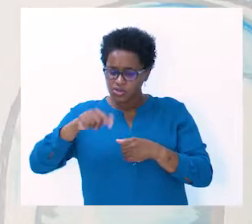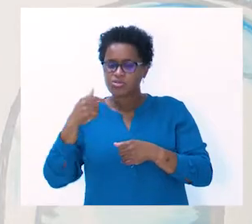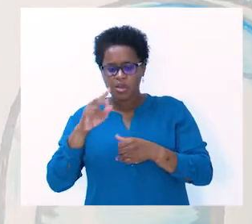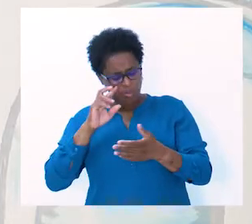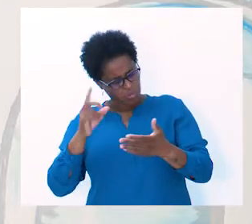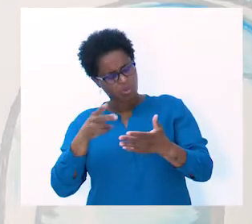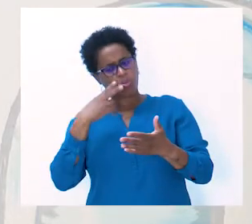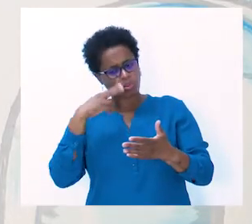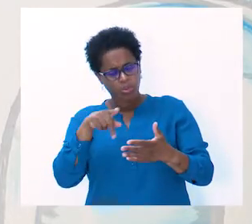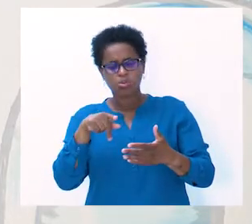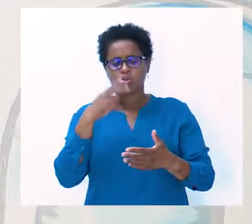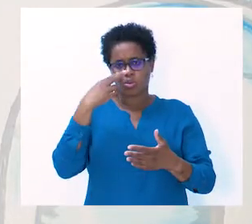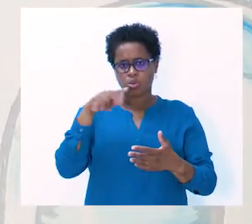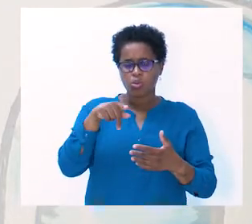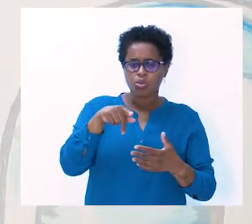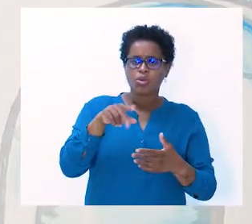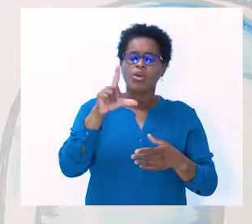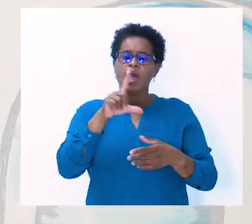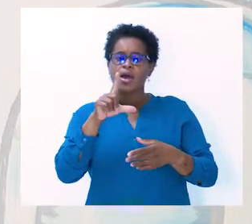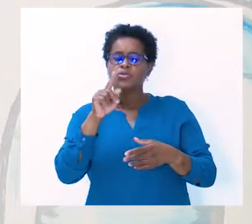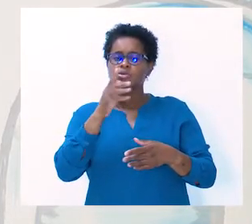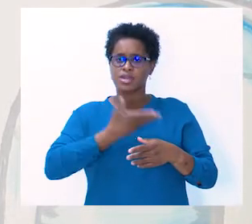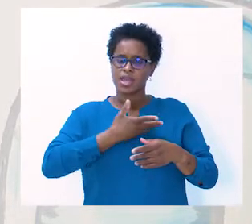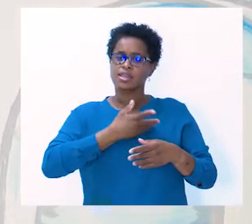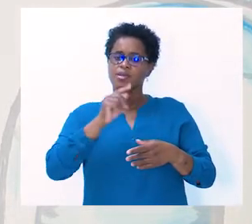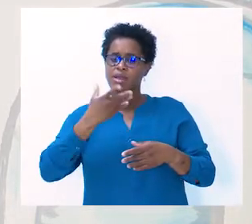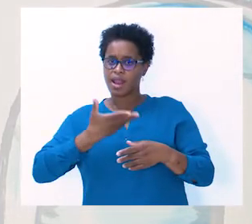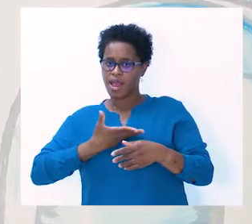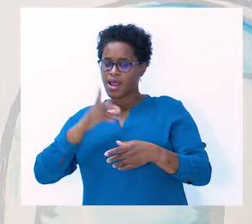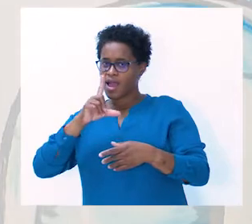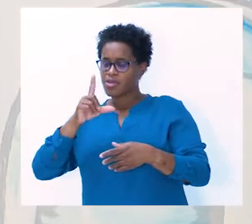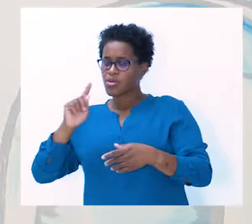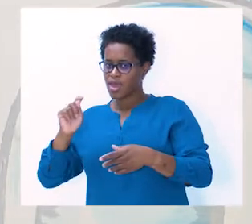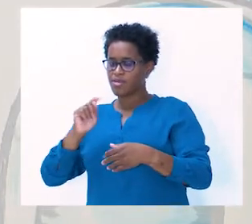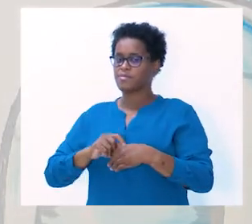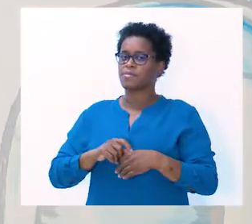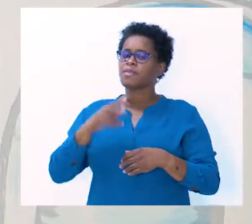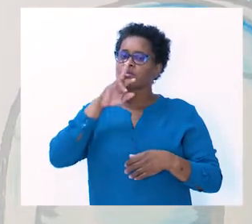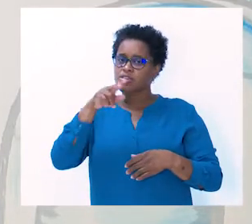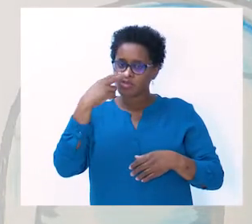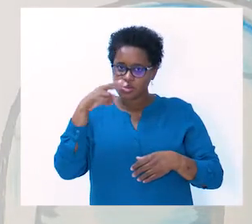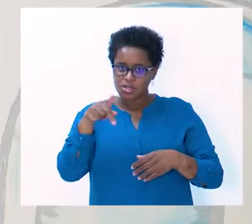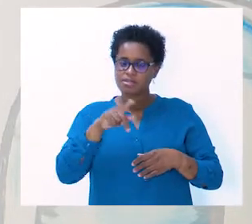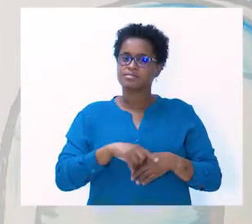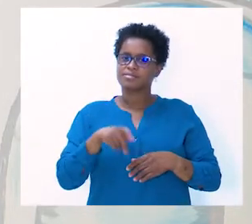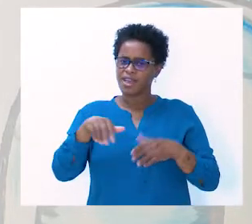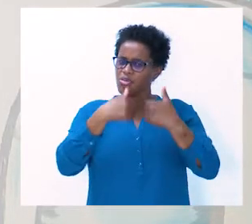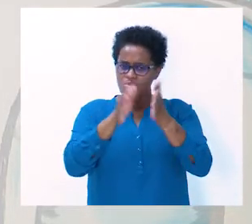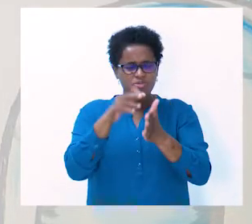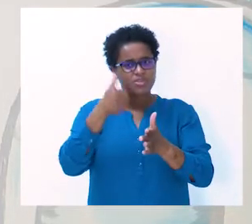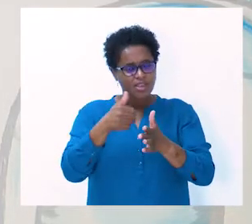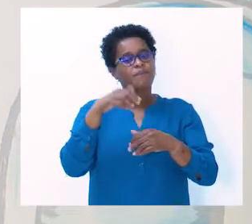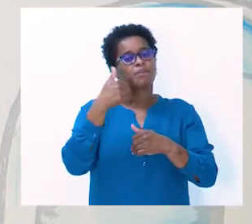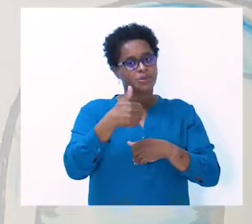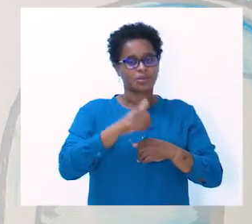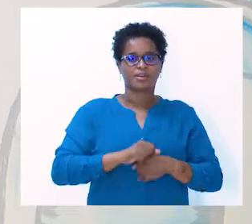estamos à procura. O lado D e o lado E. Conferem a resposta ali. Está tudo certo?